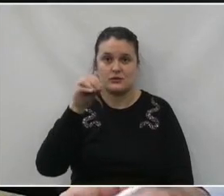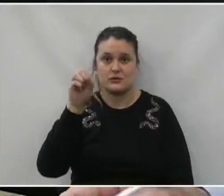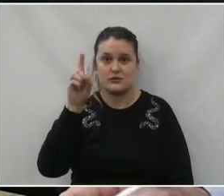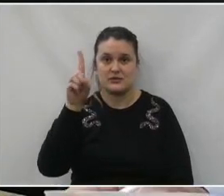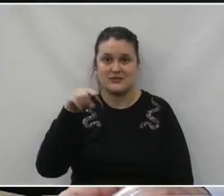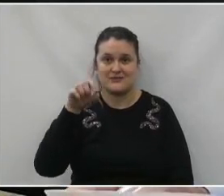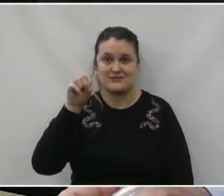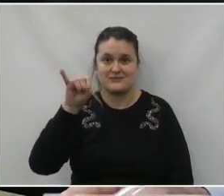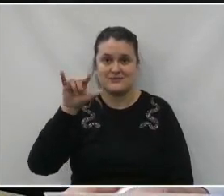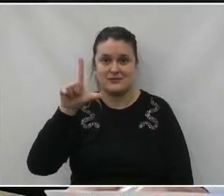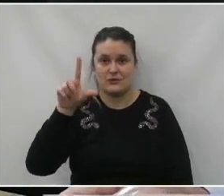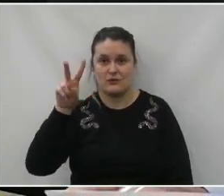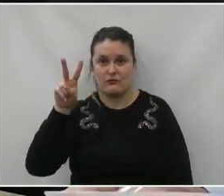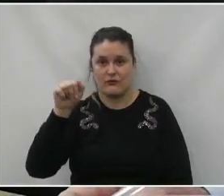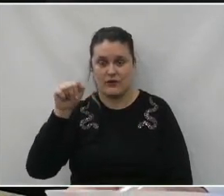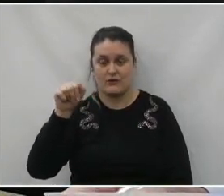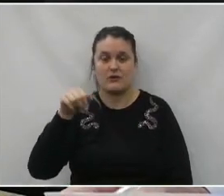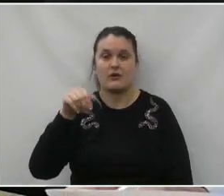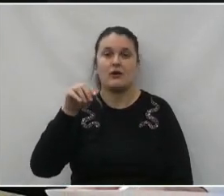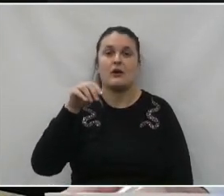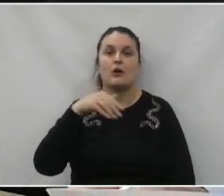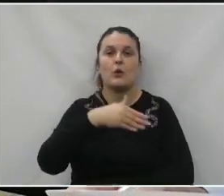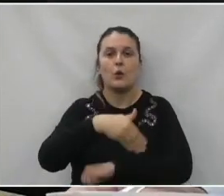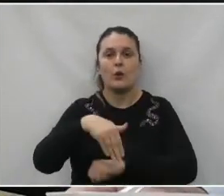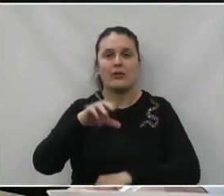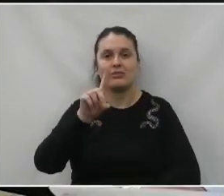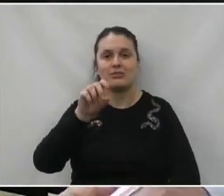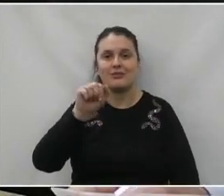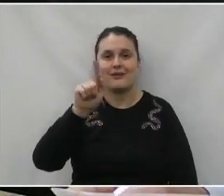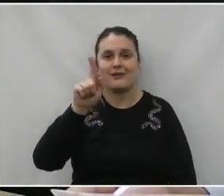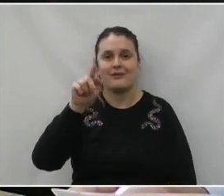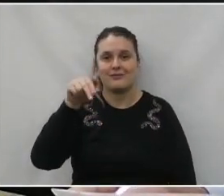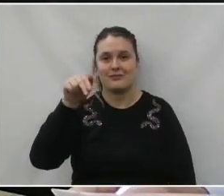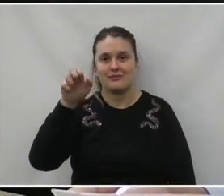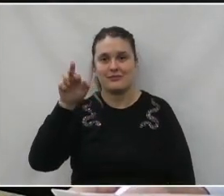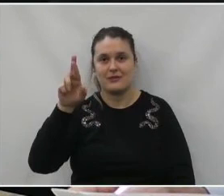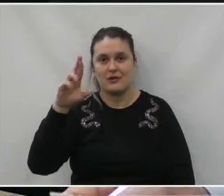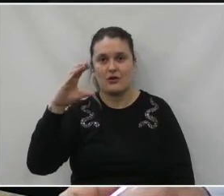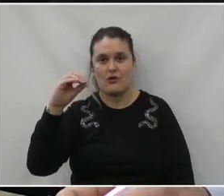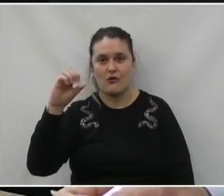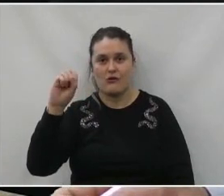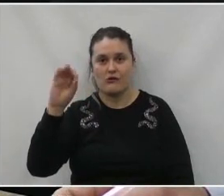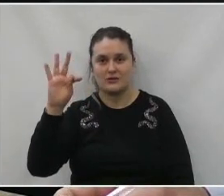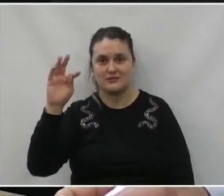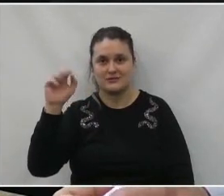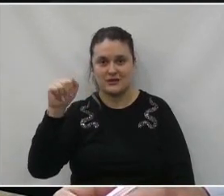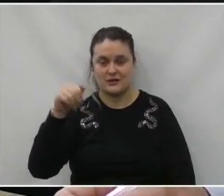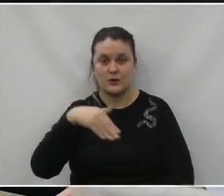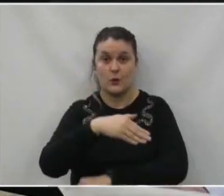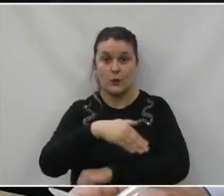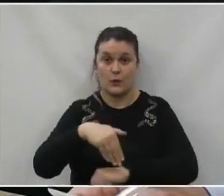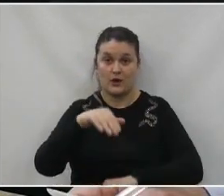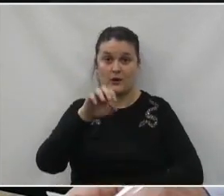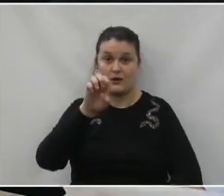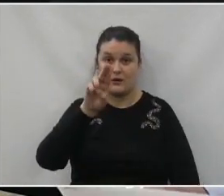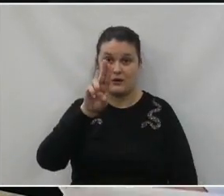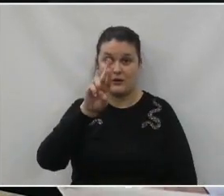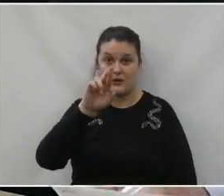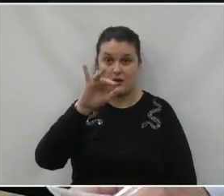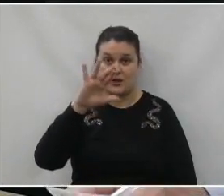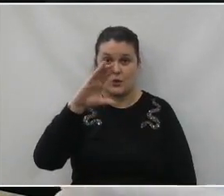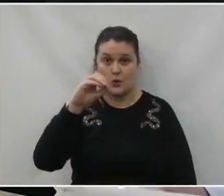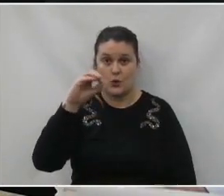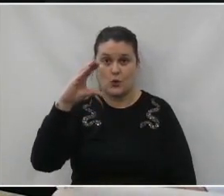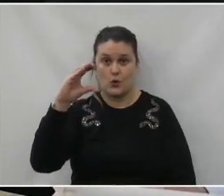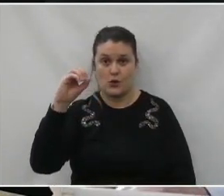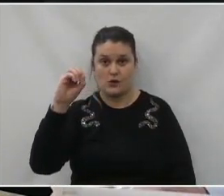Dagner da Costa, no Bento Munhoz, a Eurico Cleto da Silva, no Panorama, a José Pioli, que